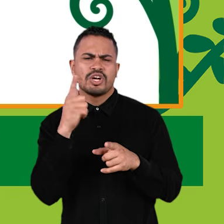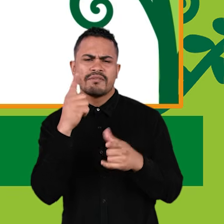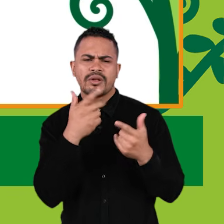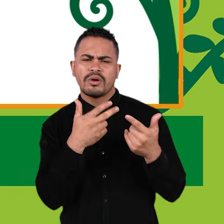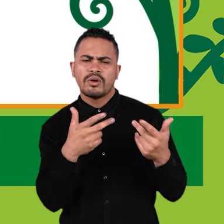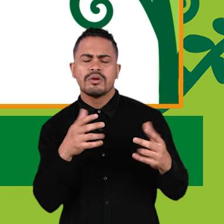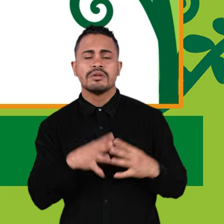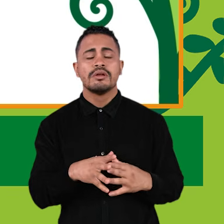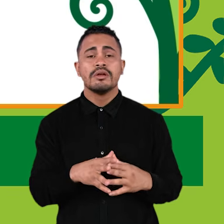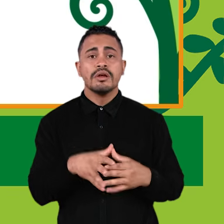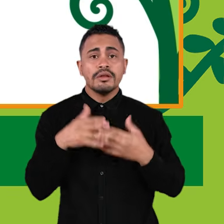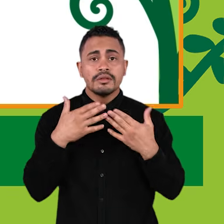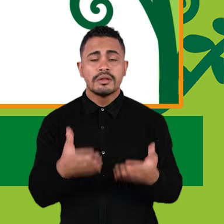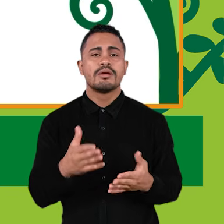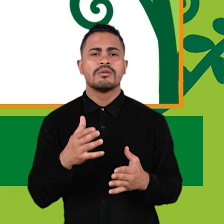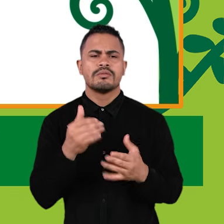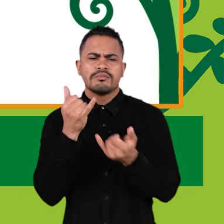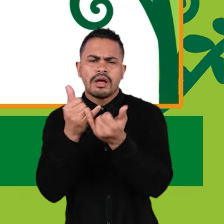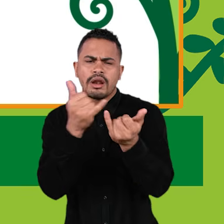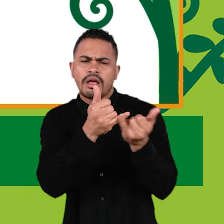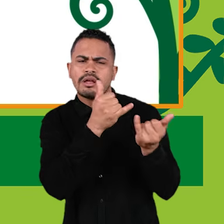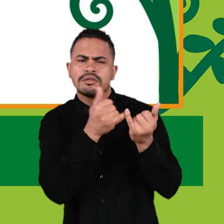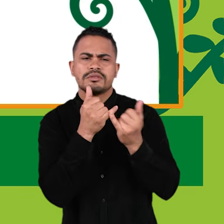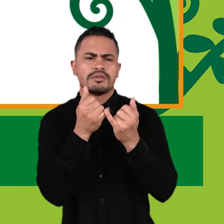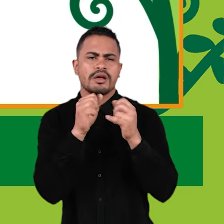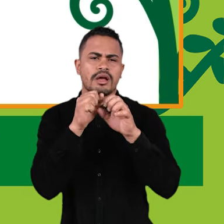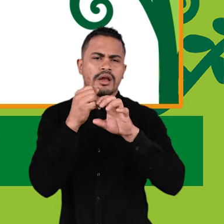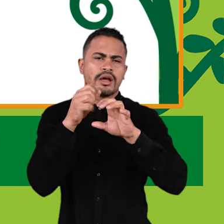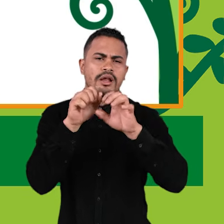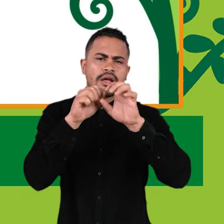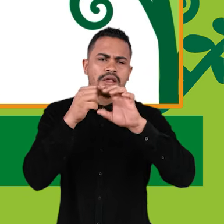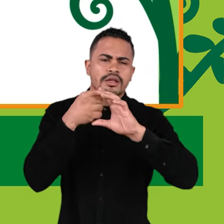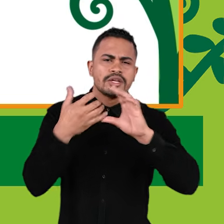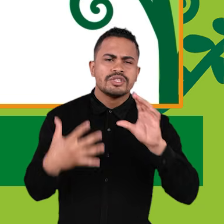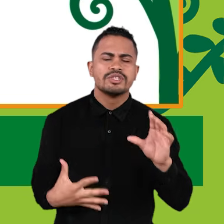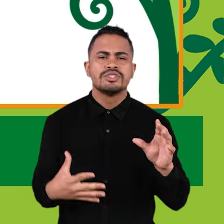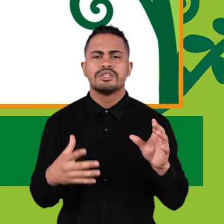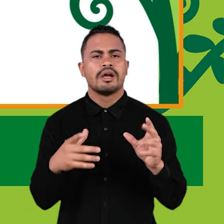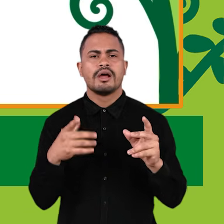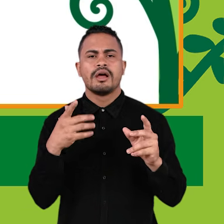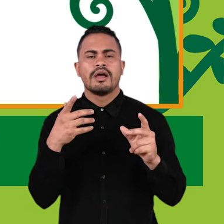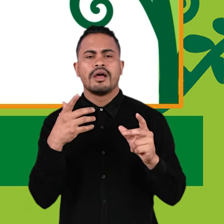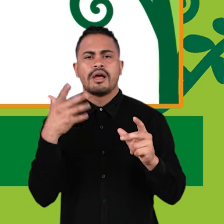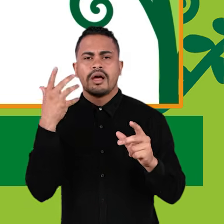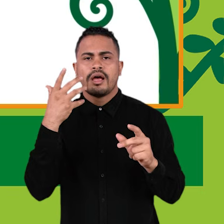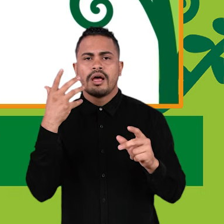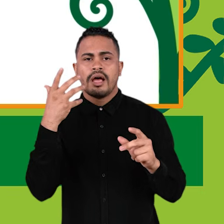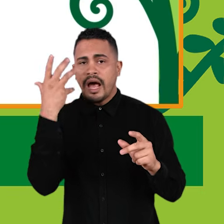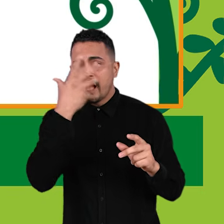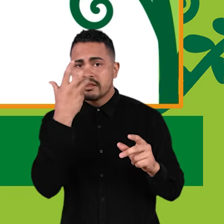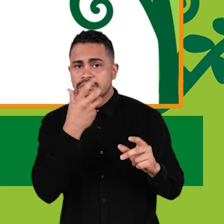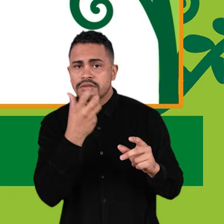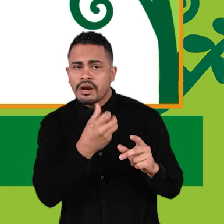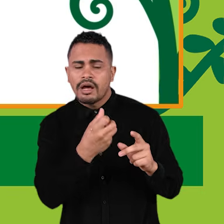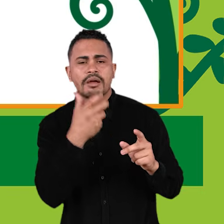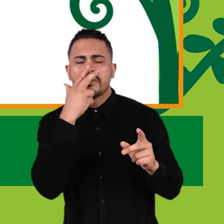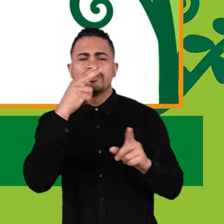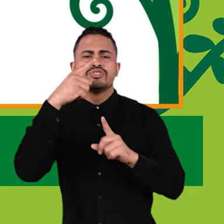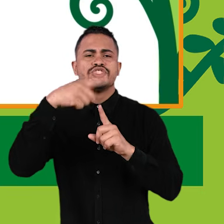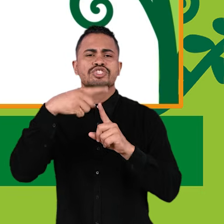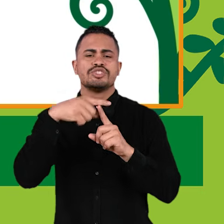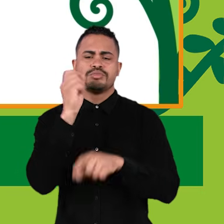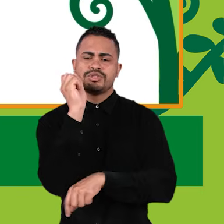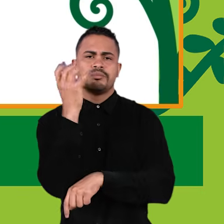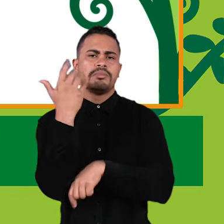E essas semelhanças nos aspectos físicos, elas atraem, por exemplo, um determinado tipo de